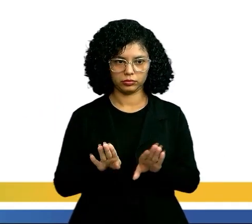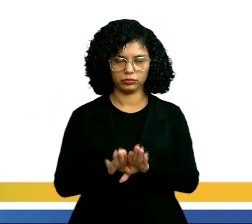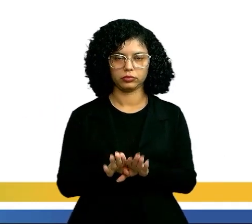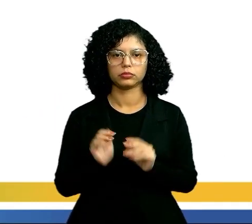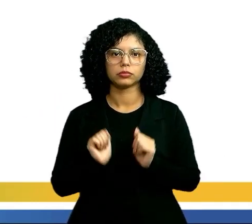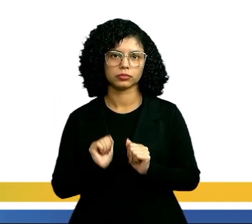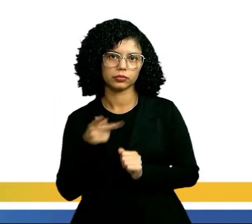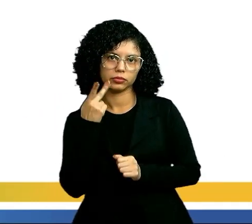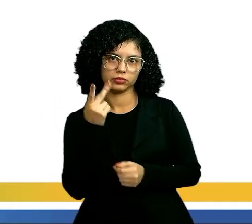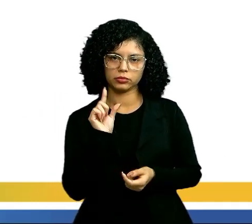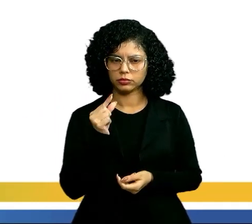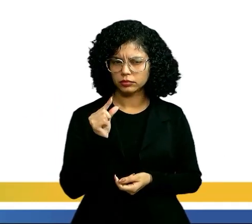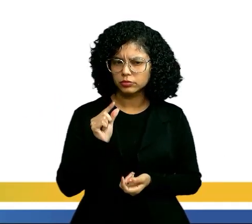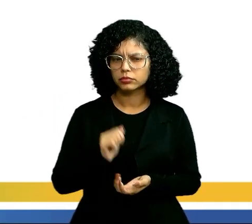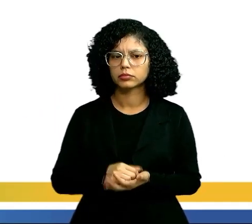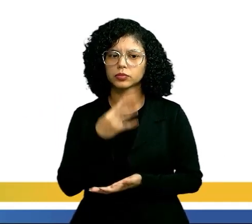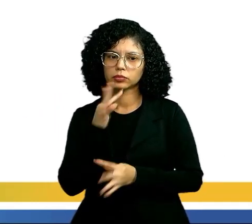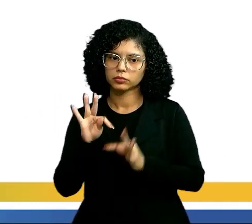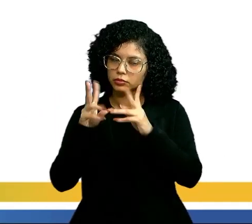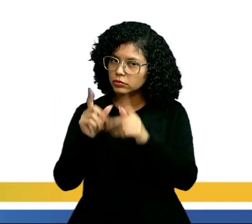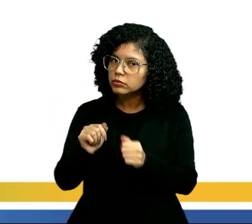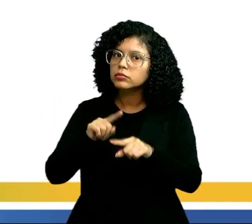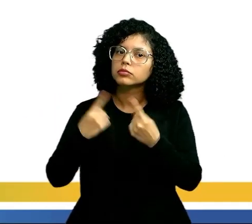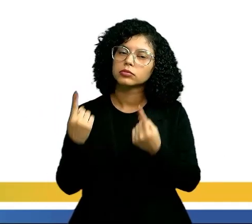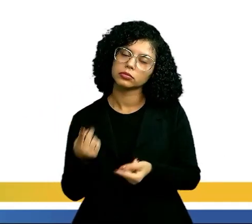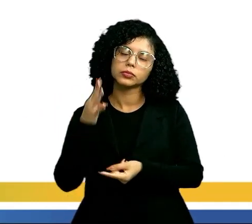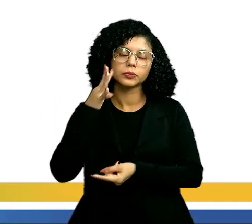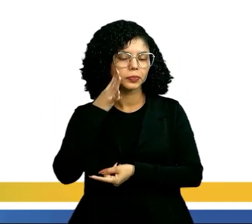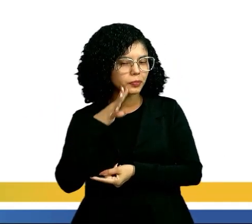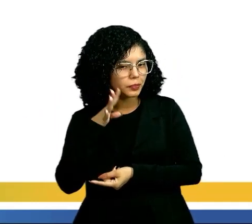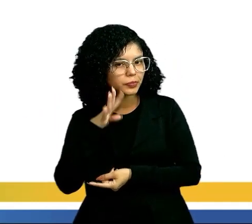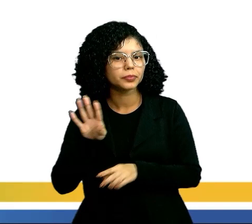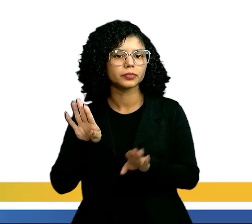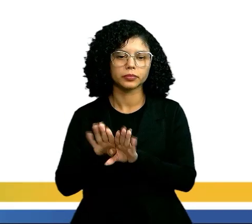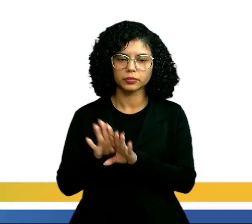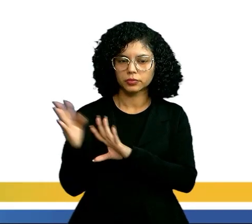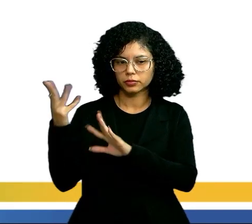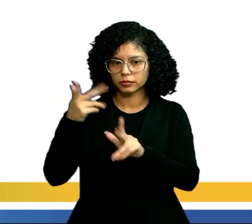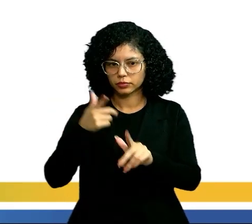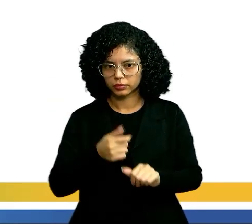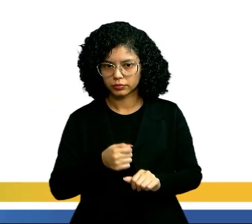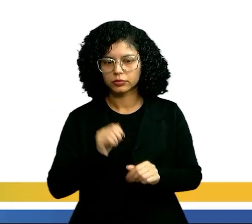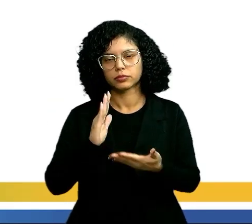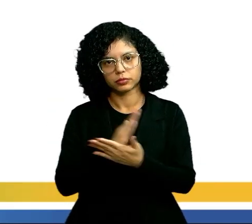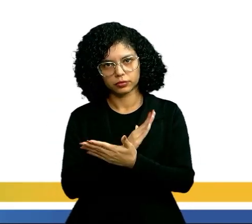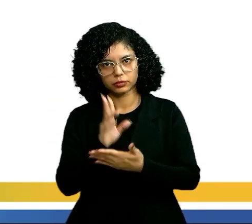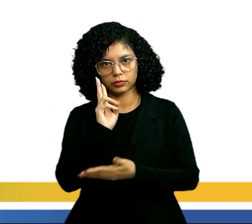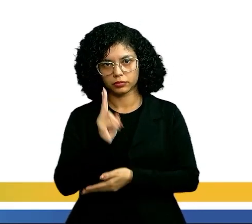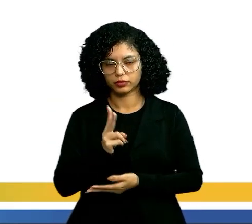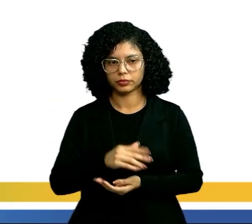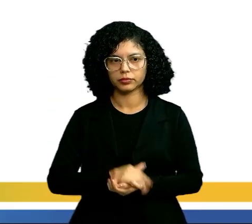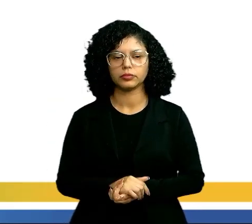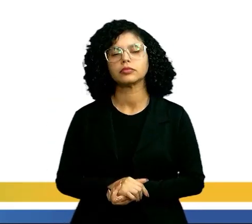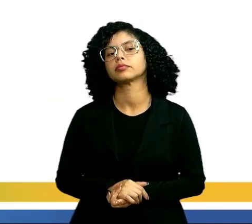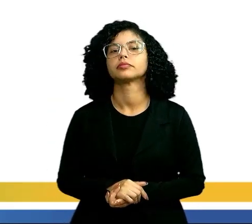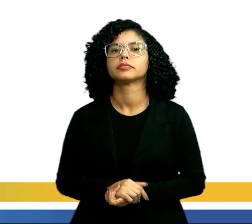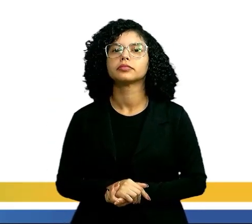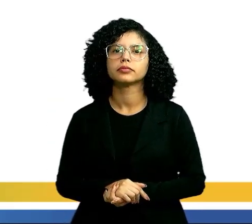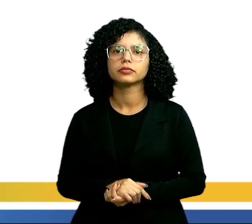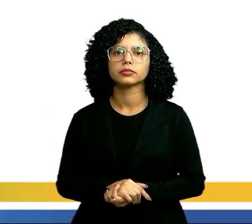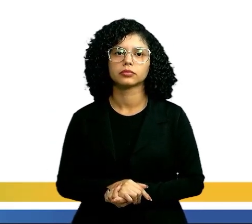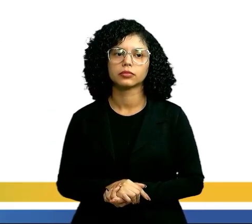a gente vai falar sobre eles, né? A gente conhece todos, mas é interessante a gente relembrar sempre,